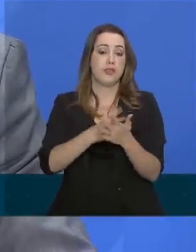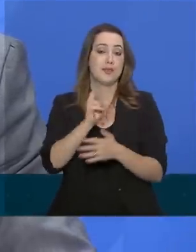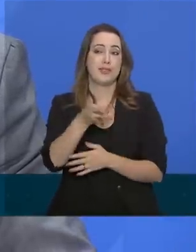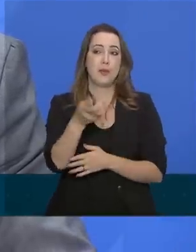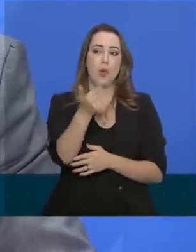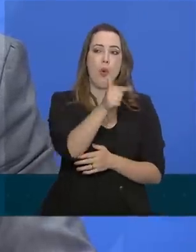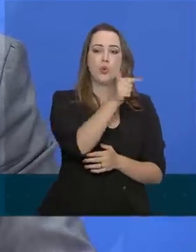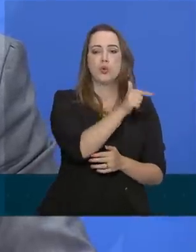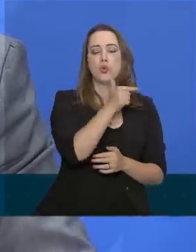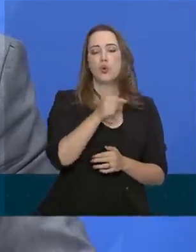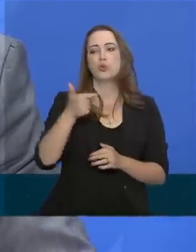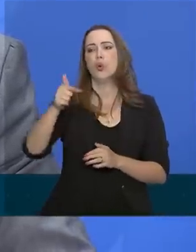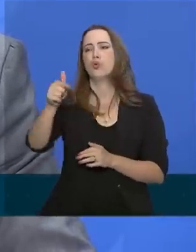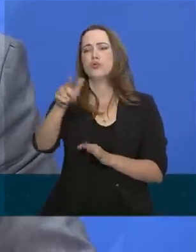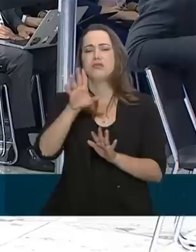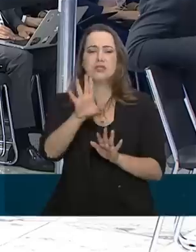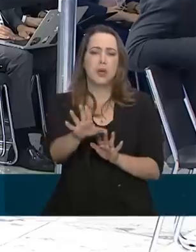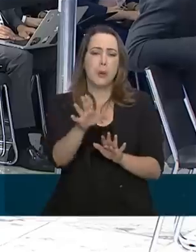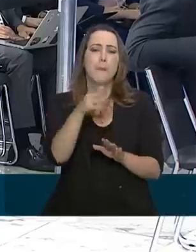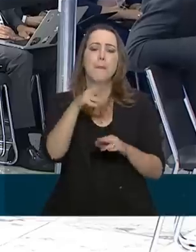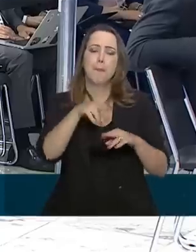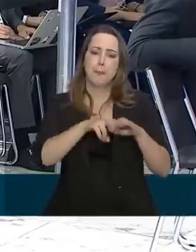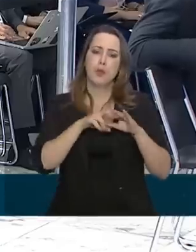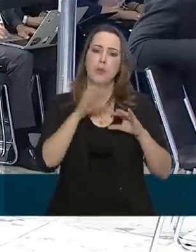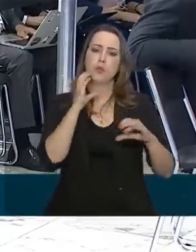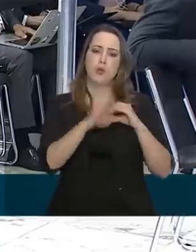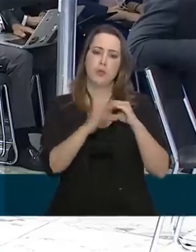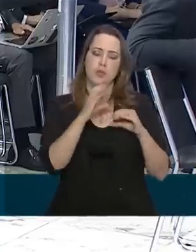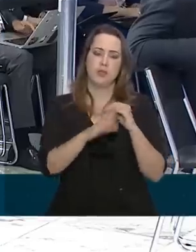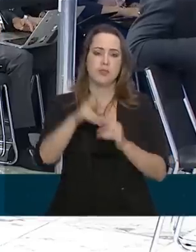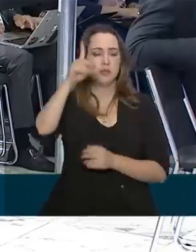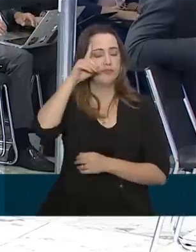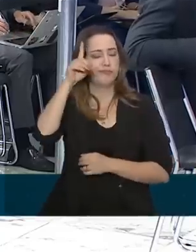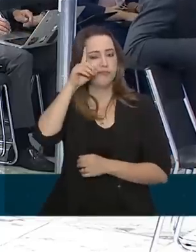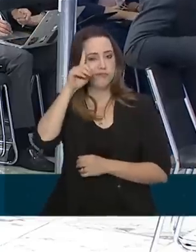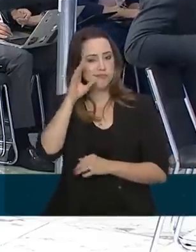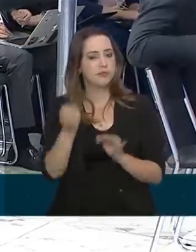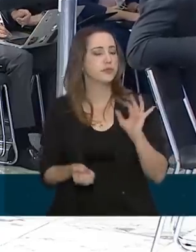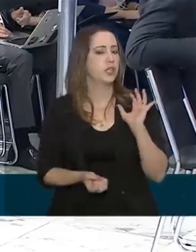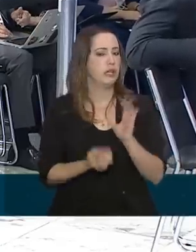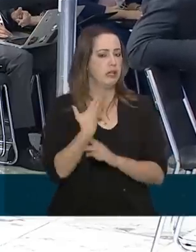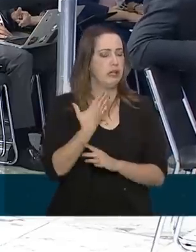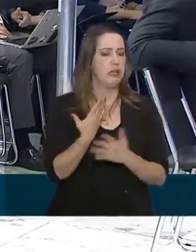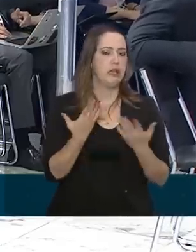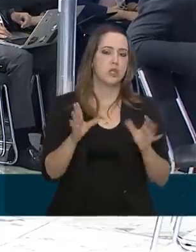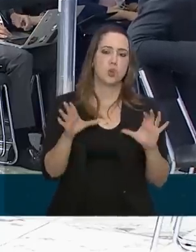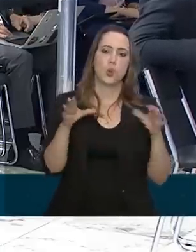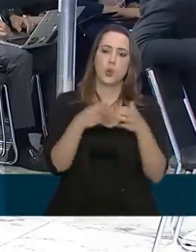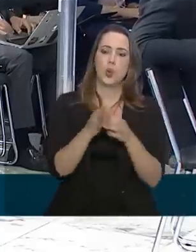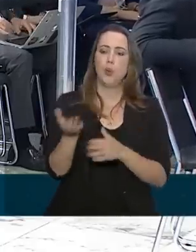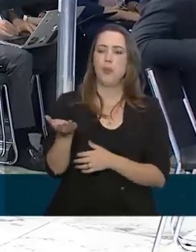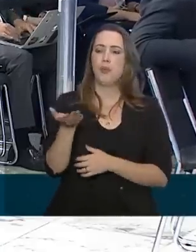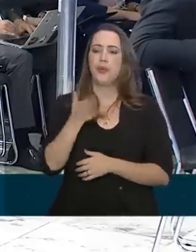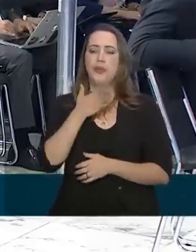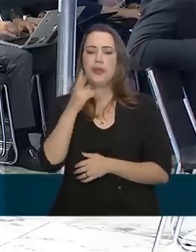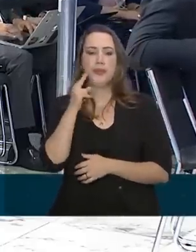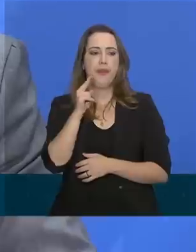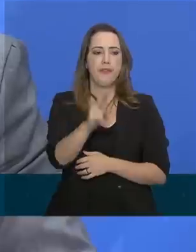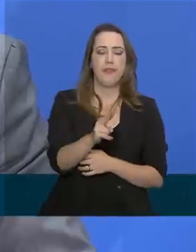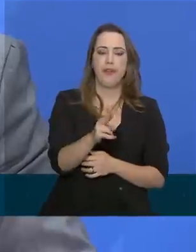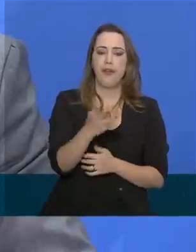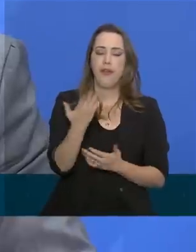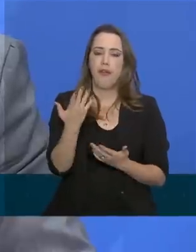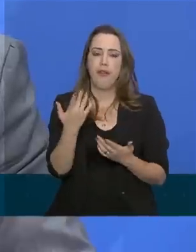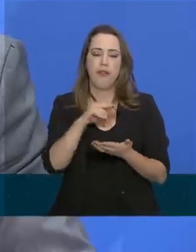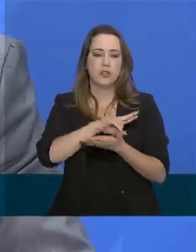colocadas em vários é meio de comunicação diariamente alimentam essa indústria do sensacionalismo diversos brasileiros